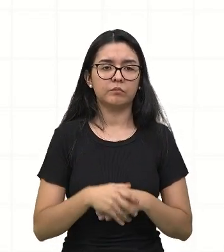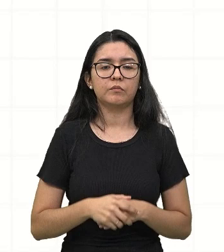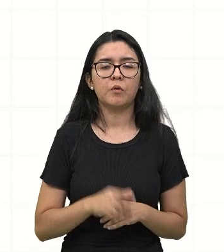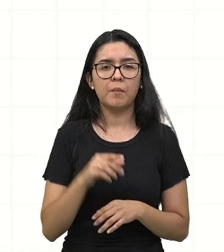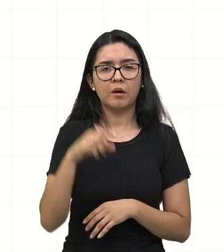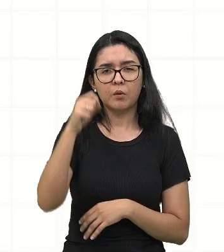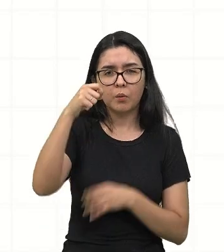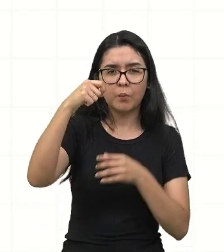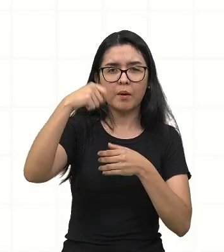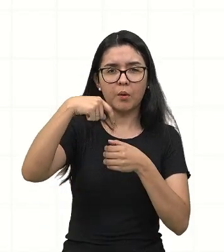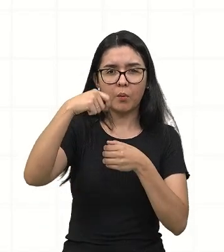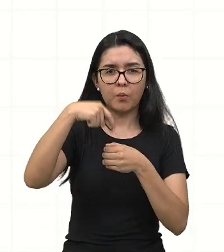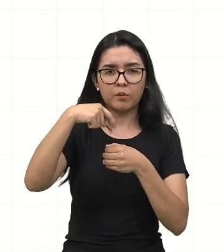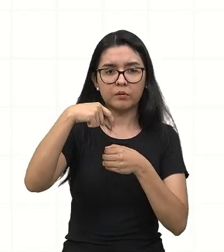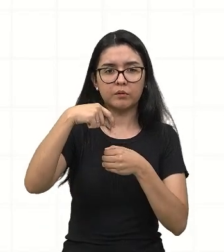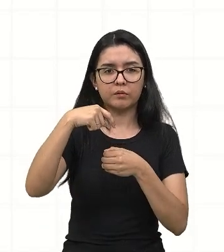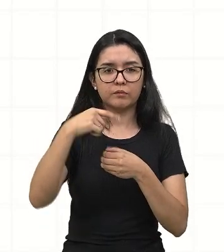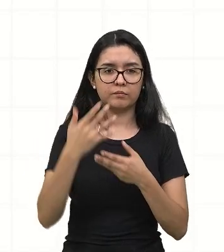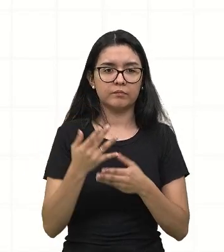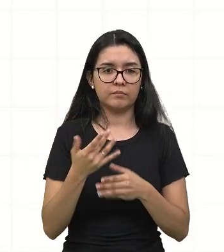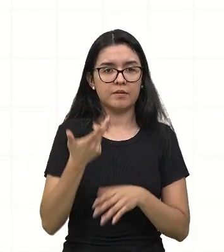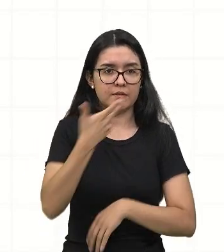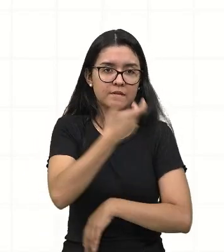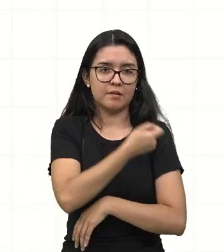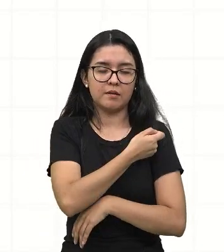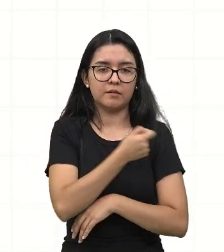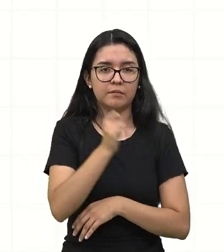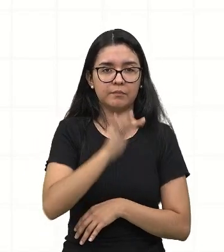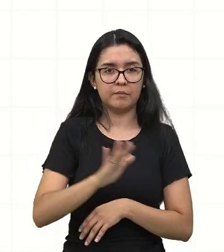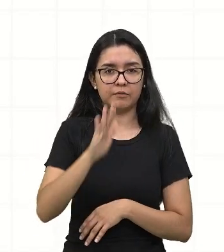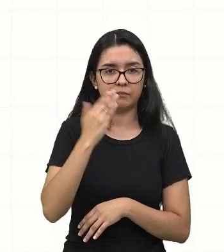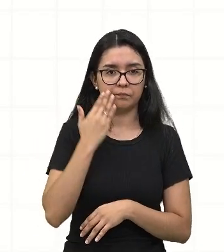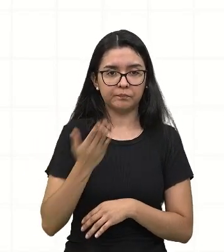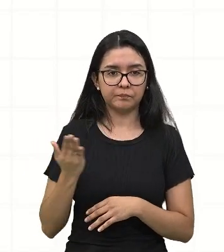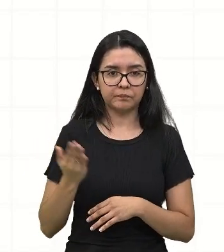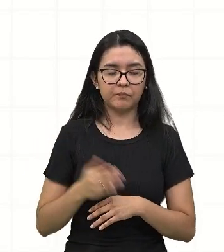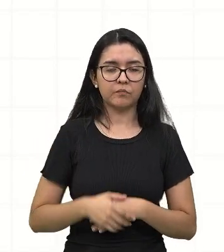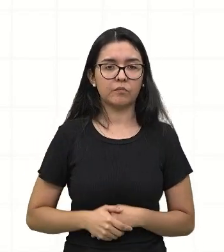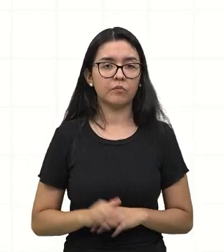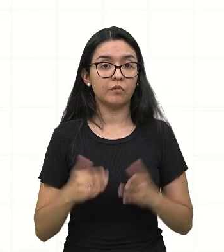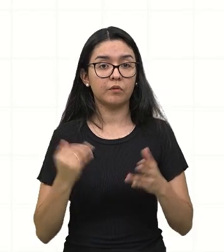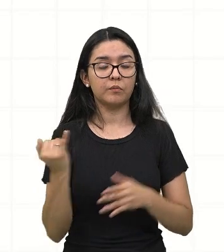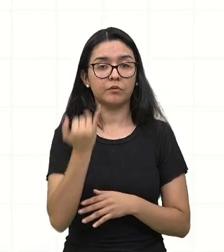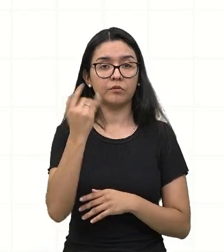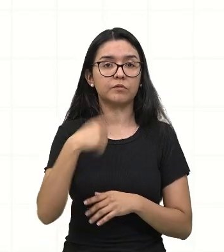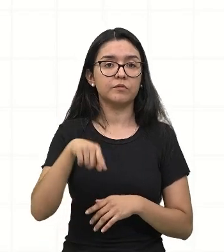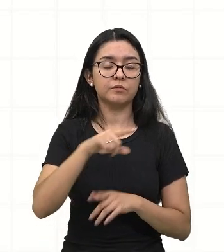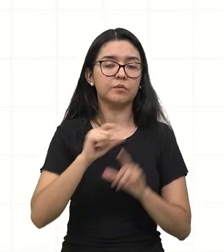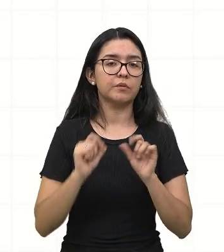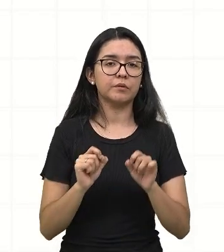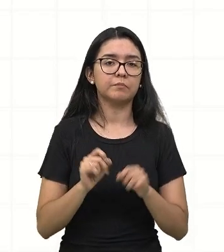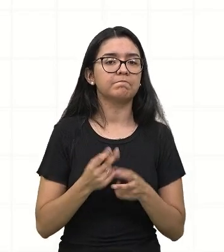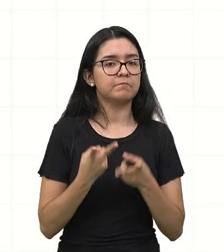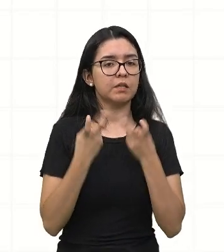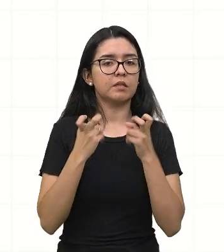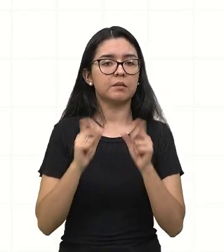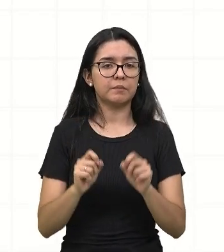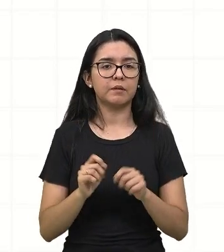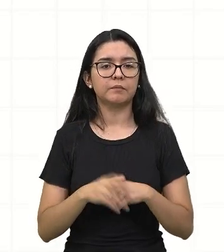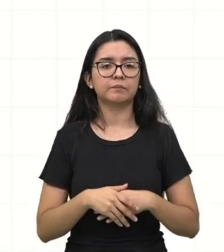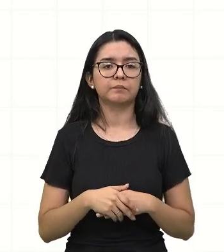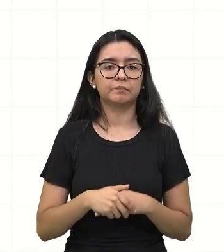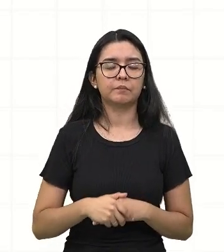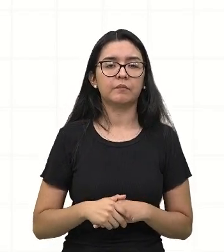gota dessa seringa aí que nós temos aí na imagem, tá bom? Então, é importante você ter essa percepção de tamanho,